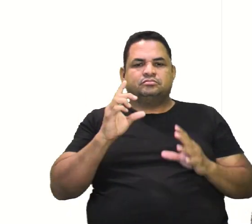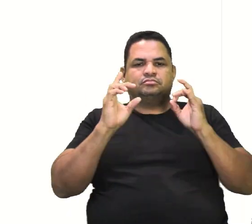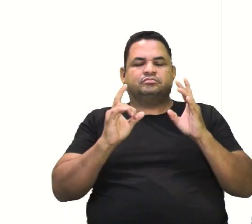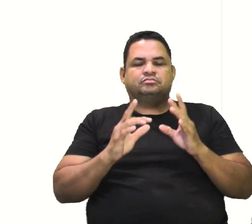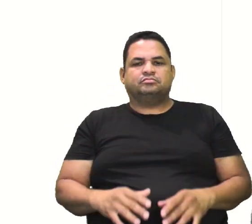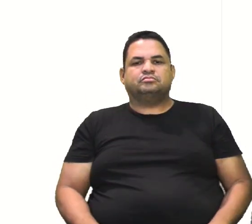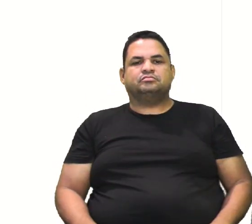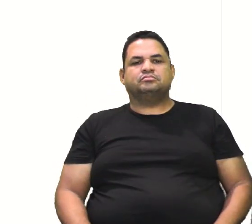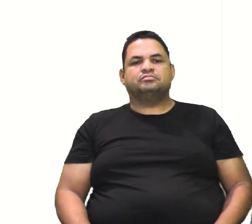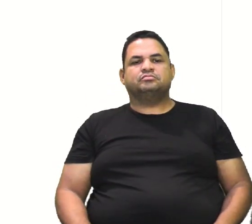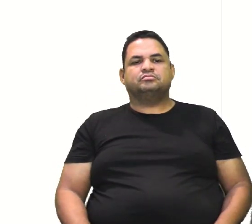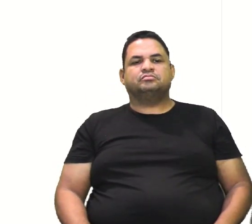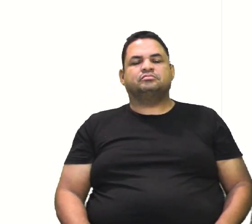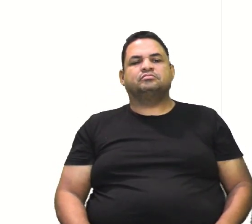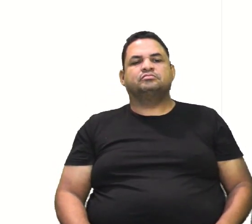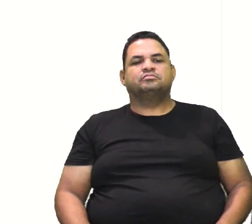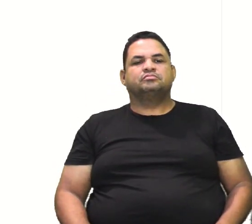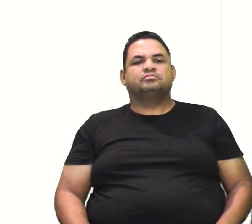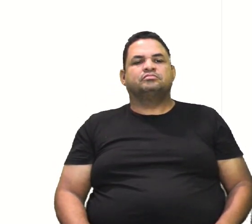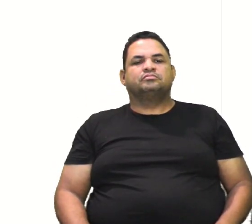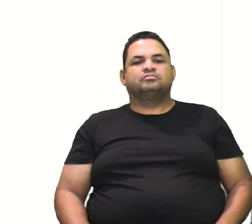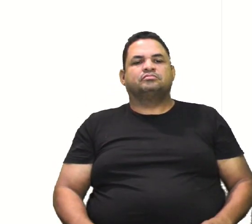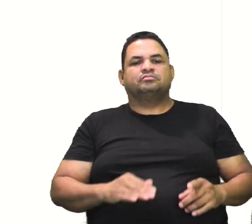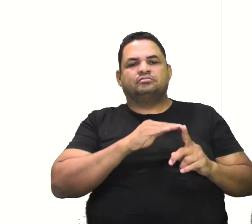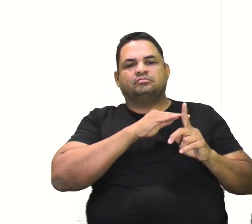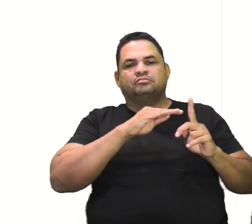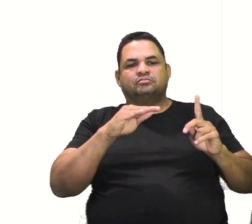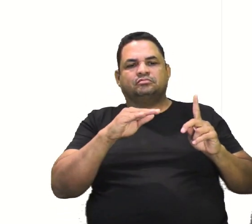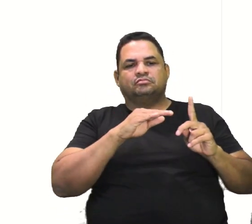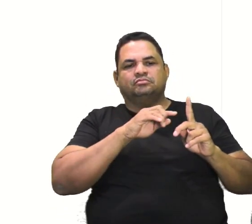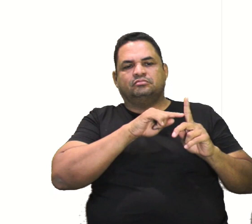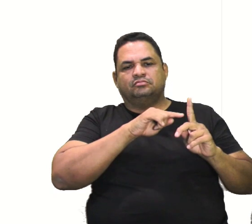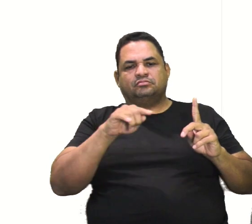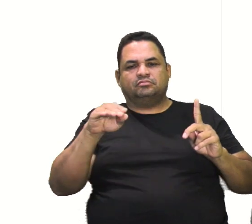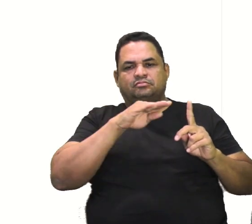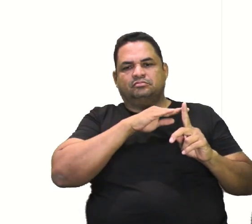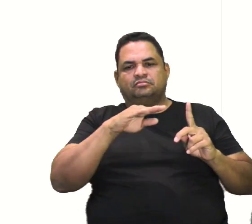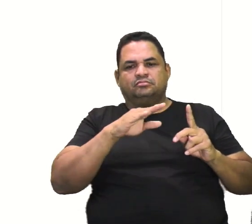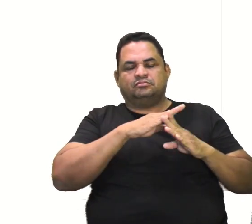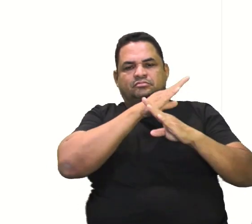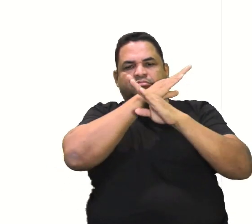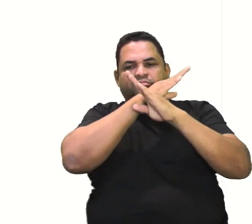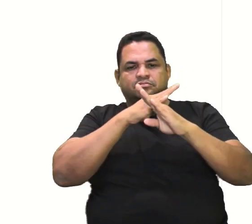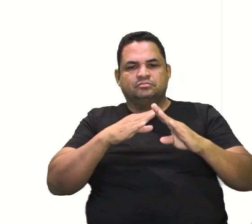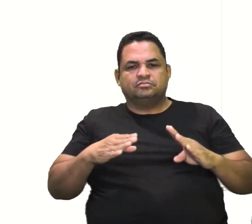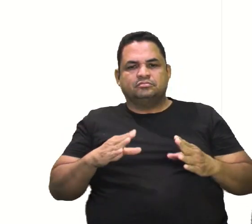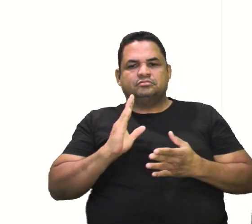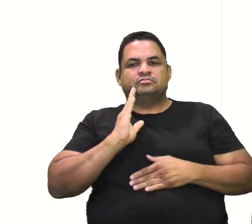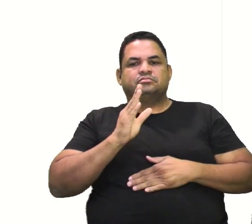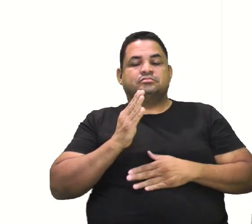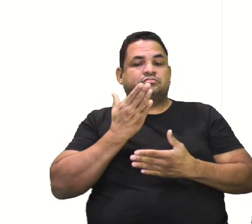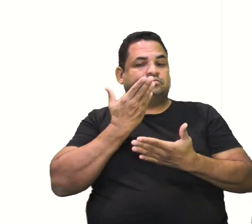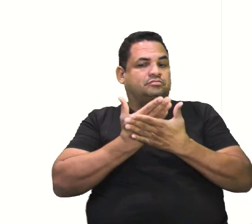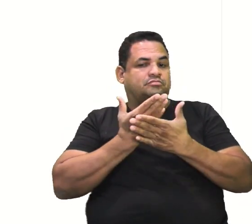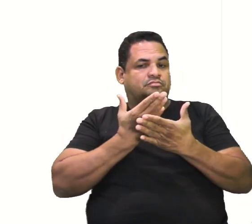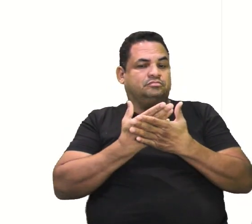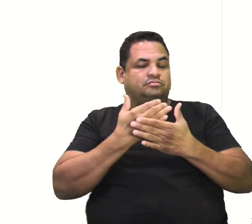detalhe, vamos ver? A reta tangente é sempre perpendicular. Vimos